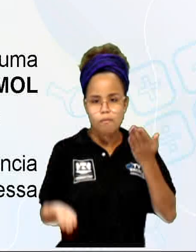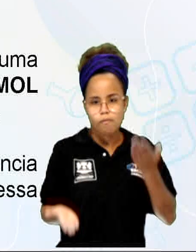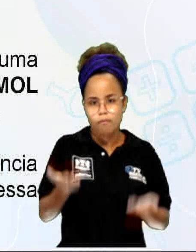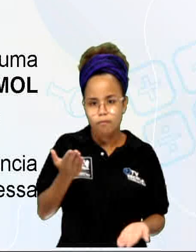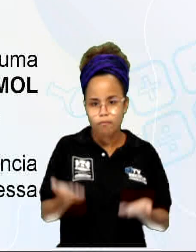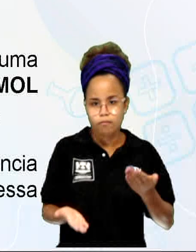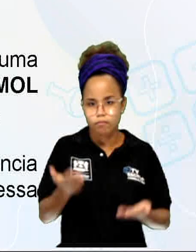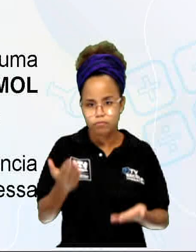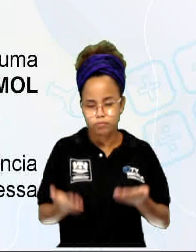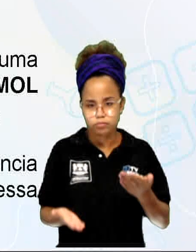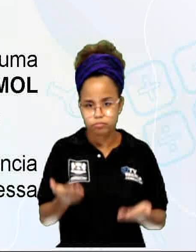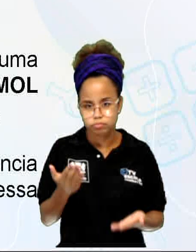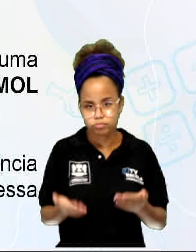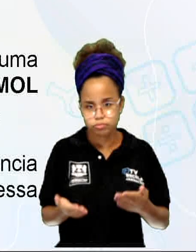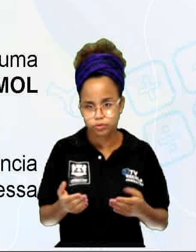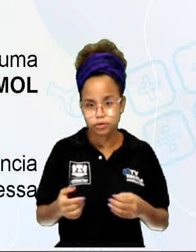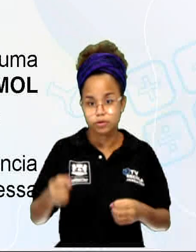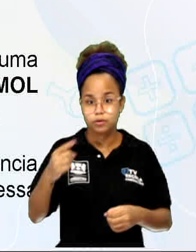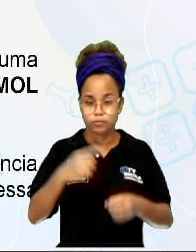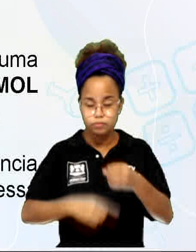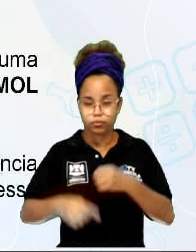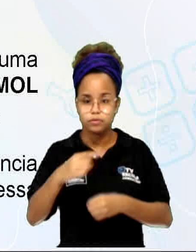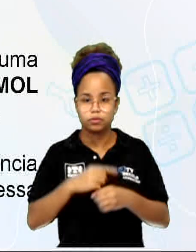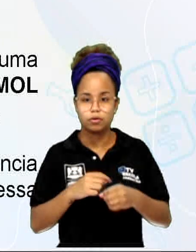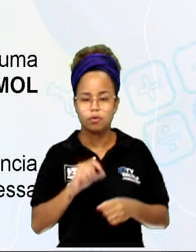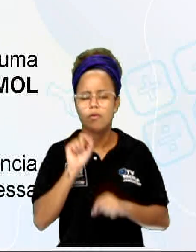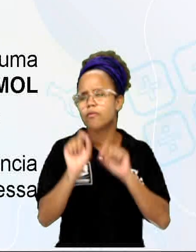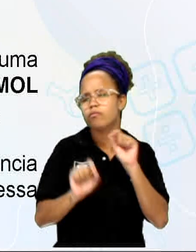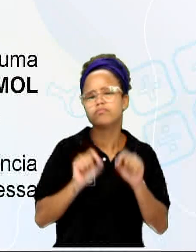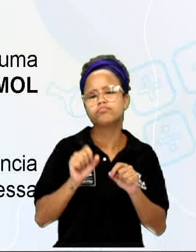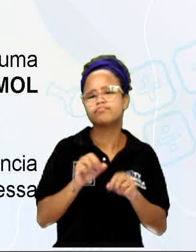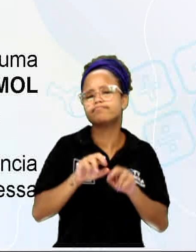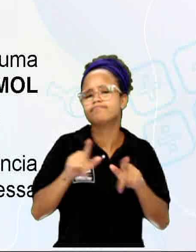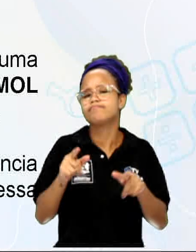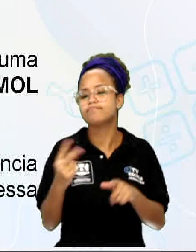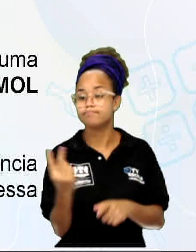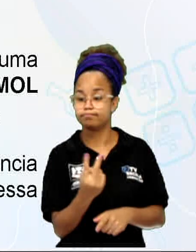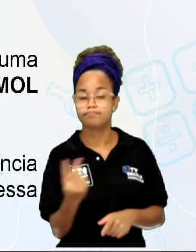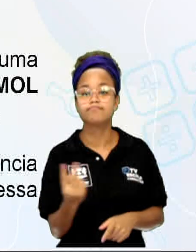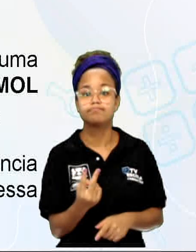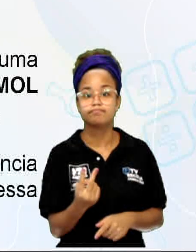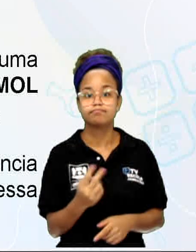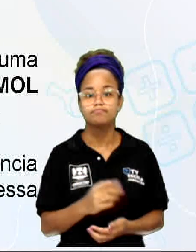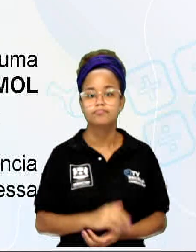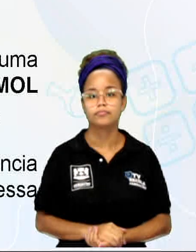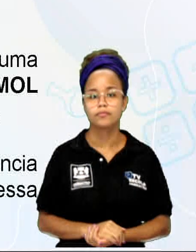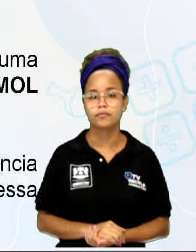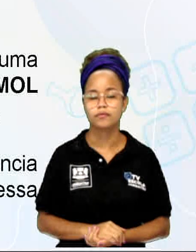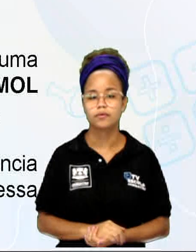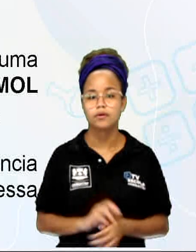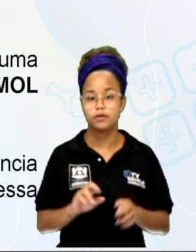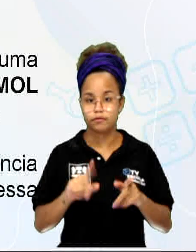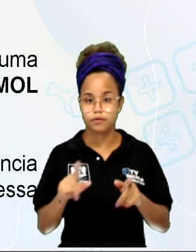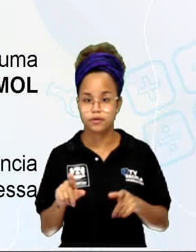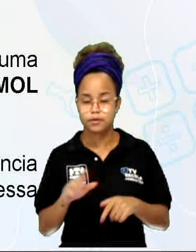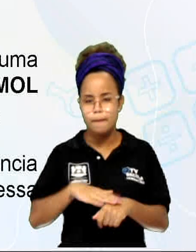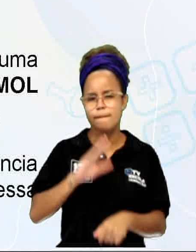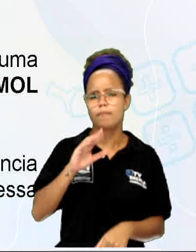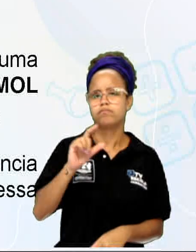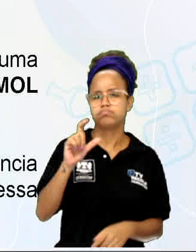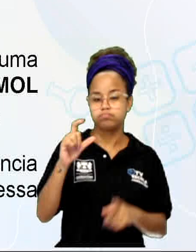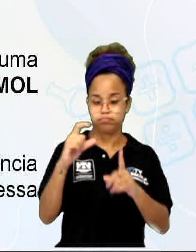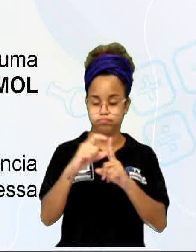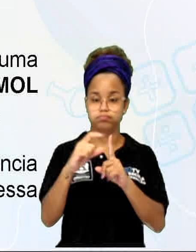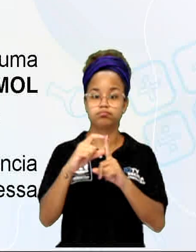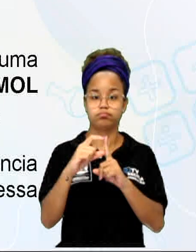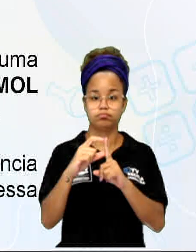massa molar. Qual é a diferença entre os dois? A diferença é mais do que a palavra, exatamente. A diferença